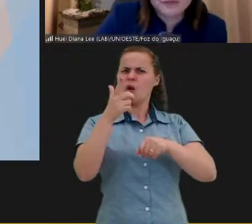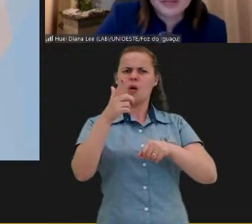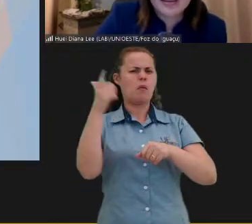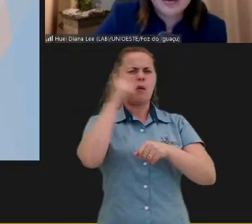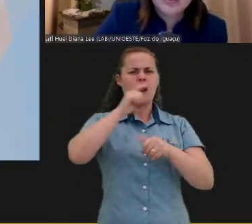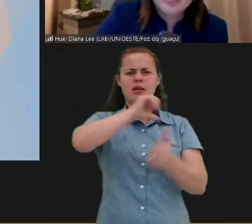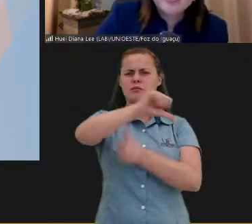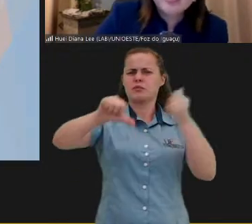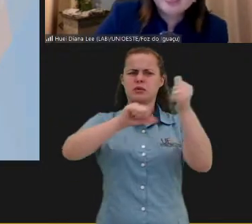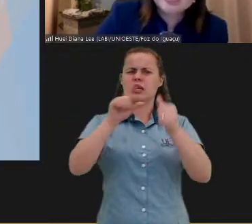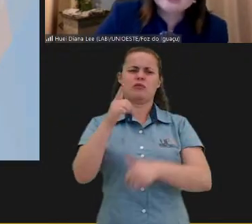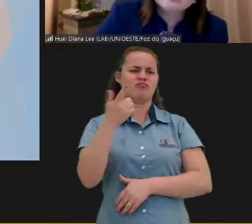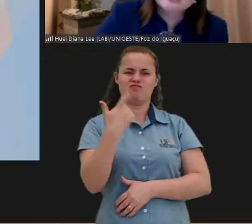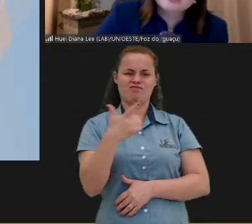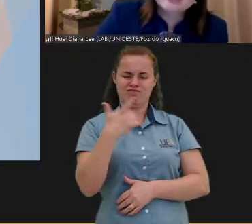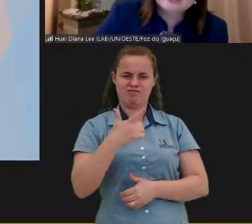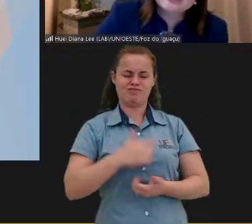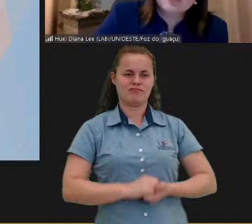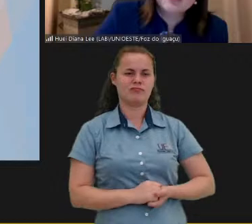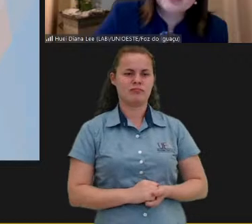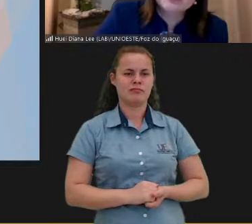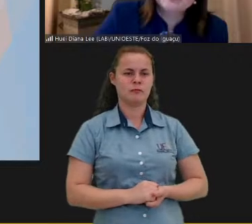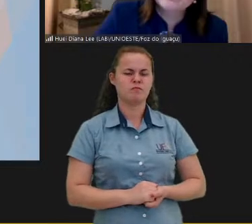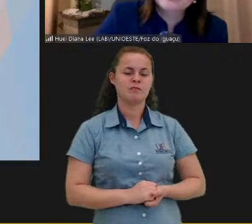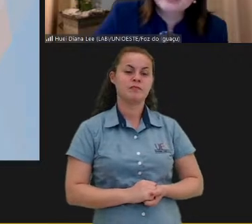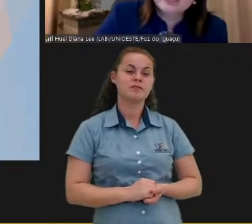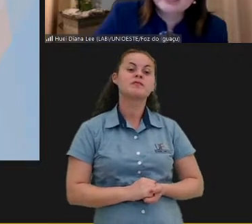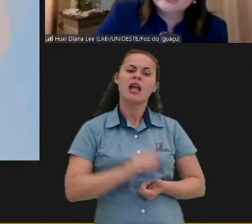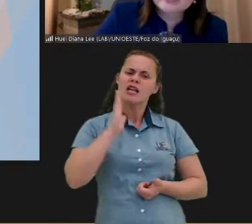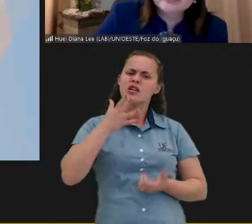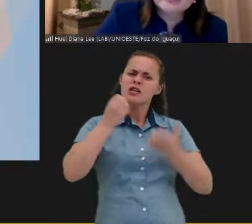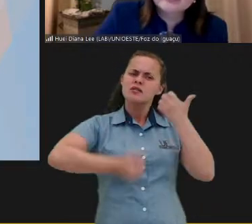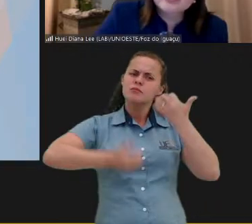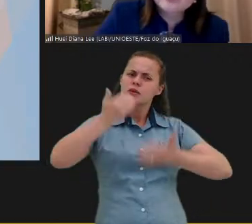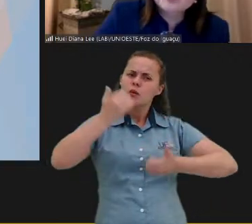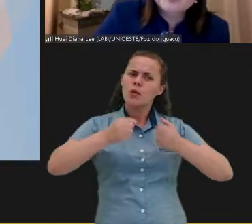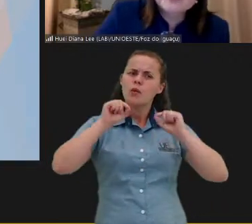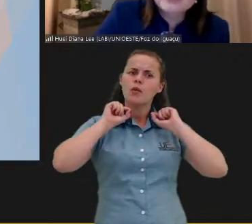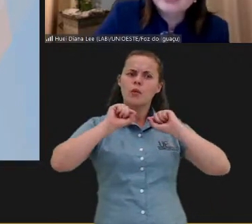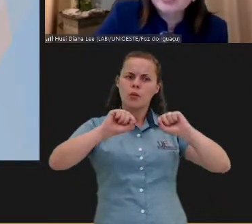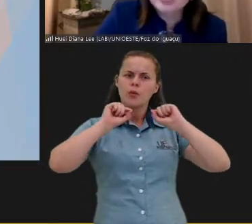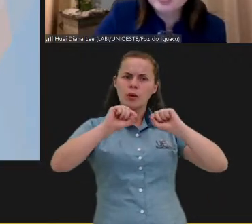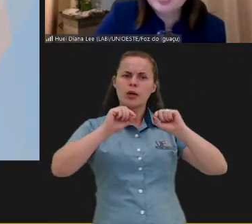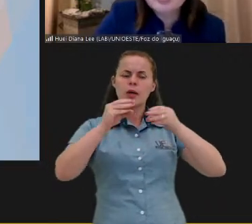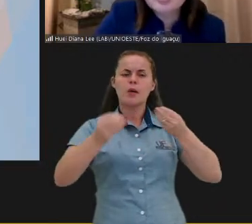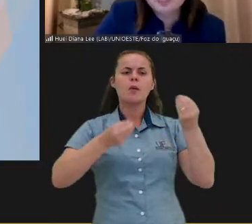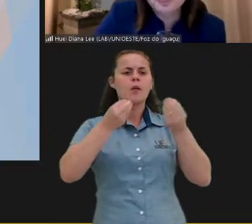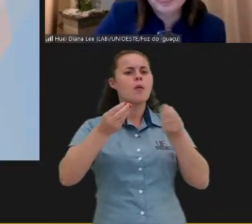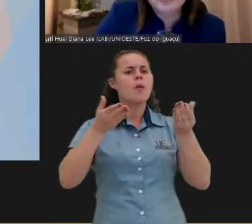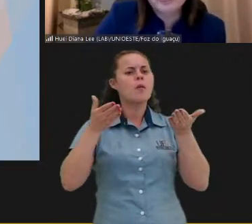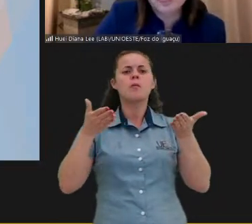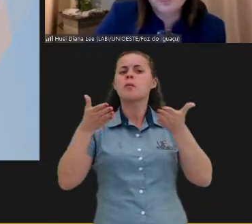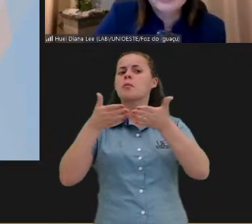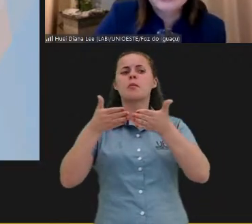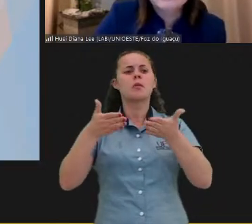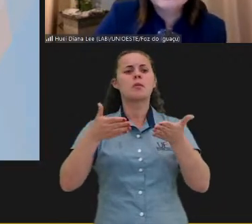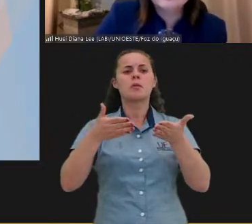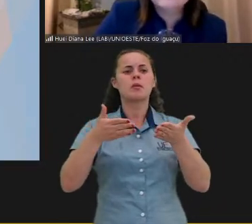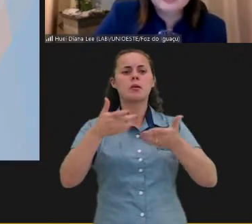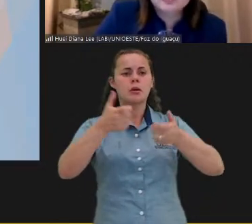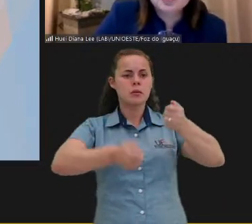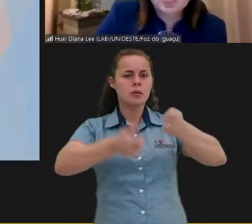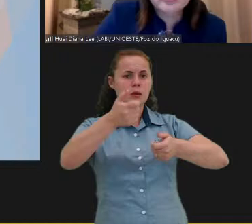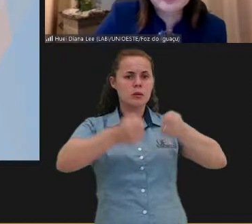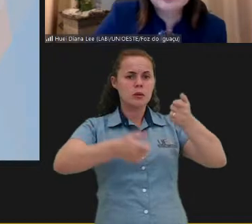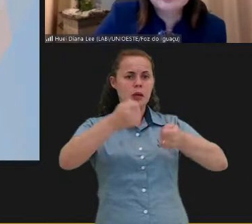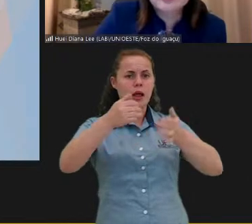fonte. E ele acha, ele até comentou, que nível de especificidade é esse do Pokémon GO, que